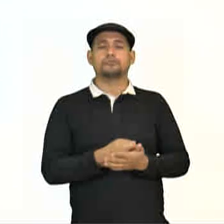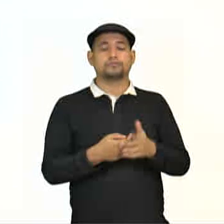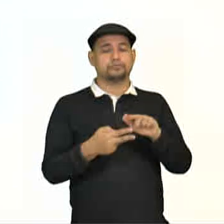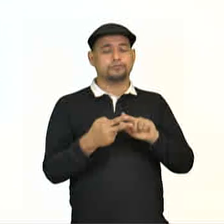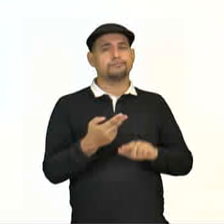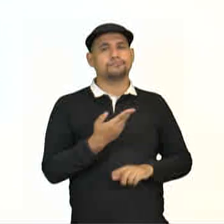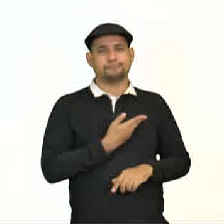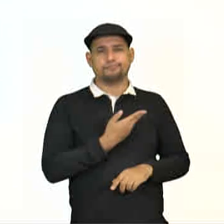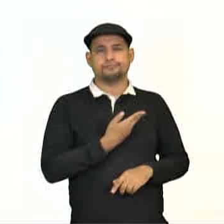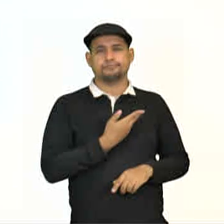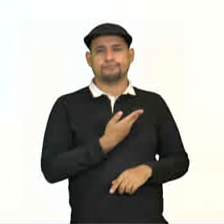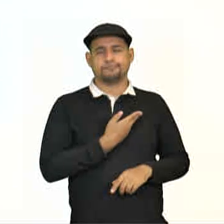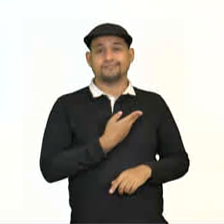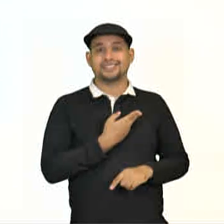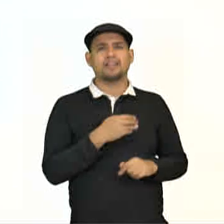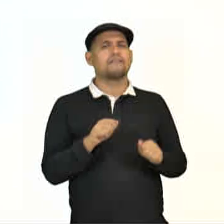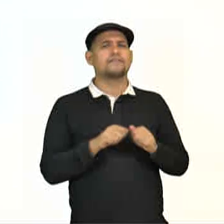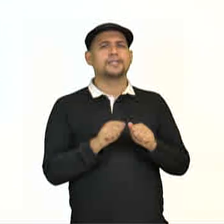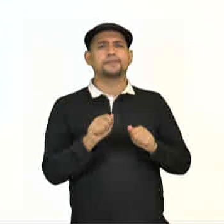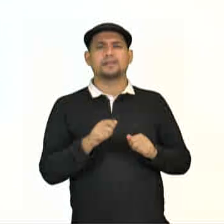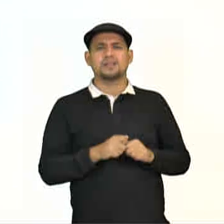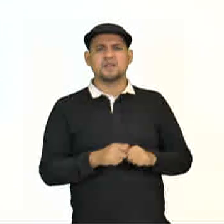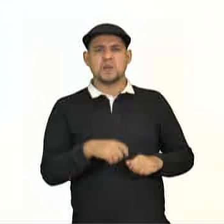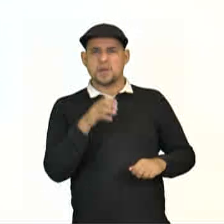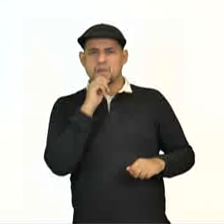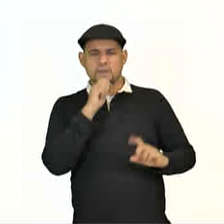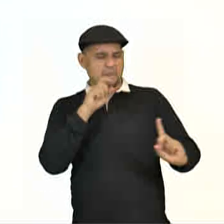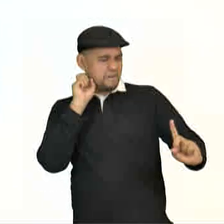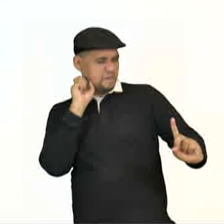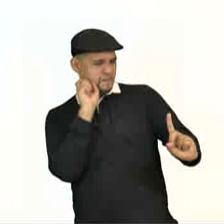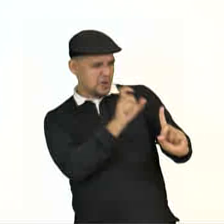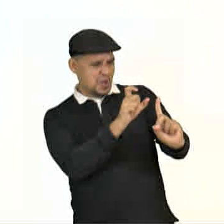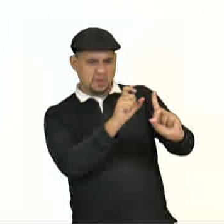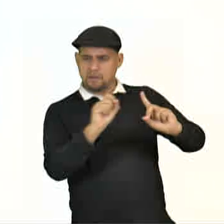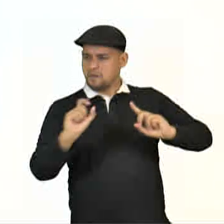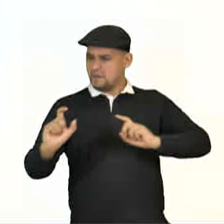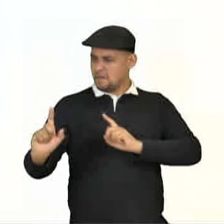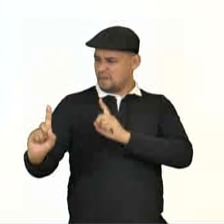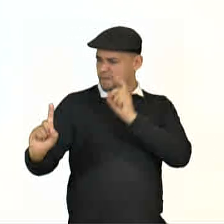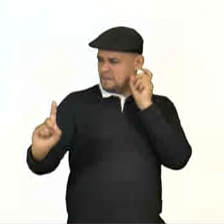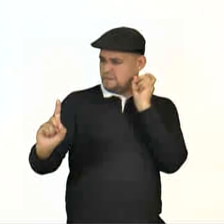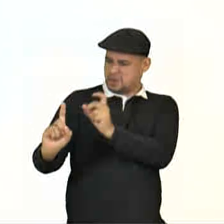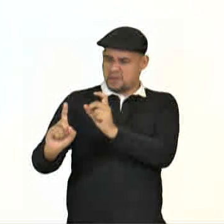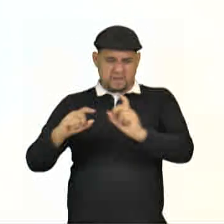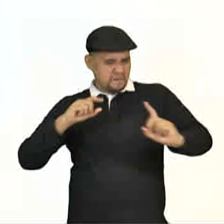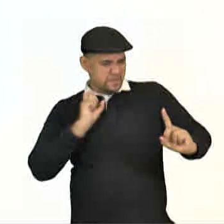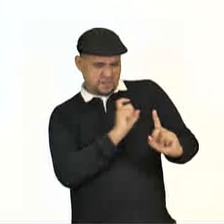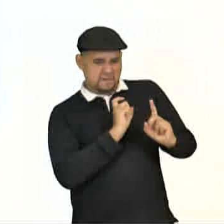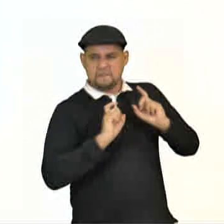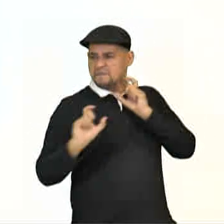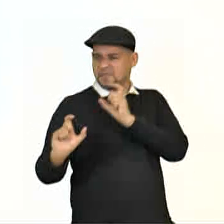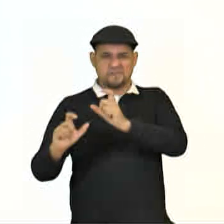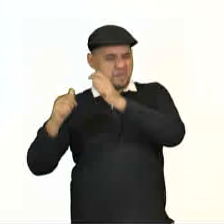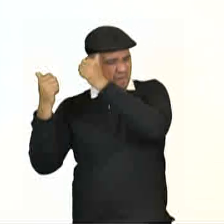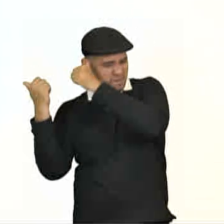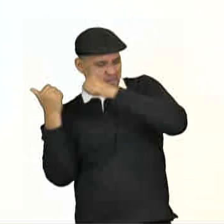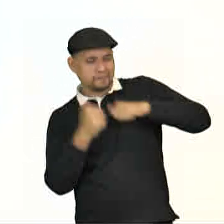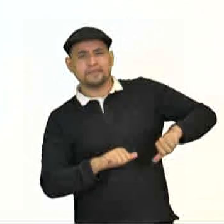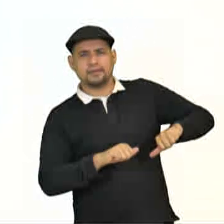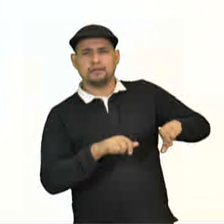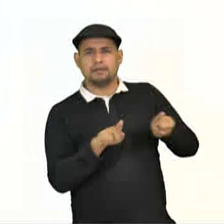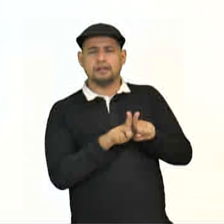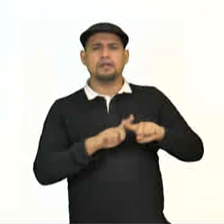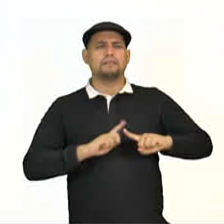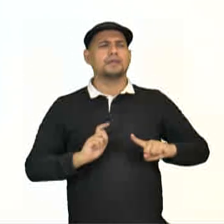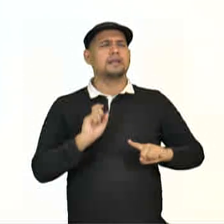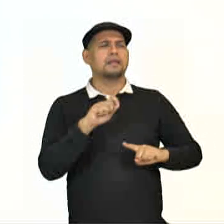amigos seus, que lançavam farpas um contra o outro, acusando-se das maiores baixezas.